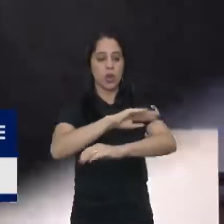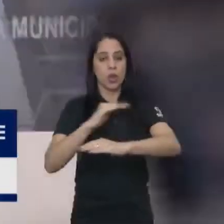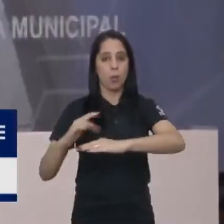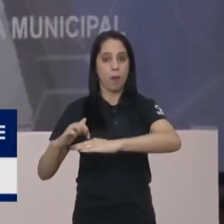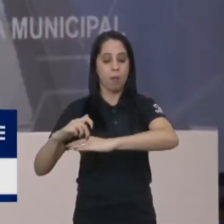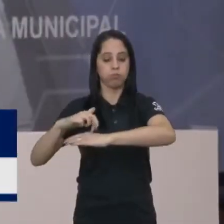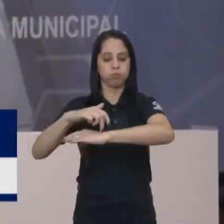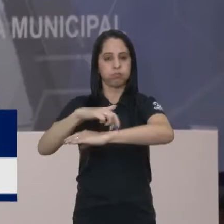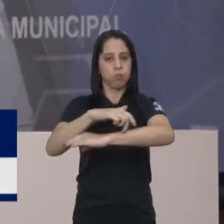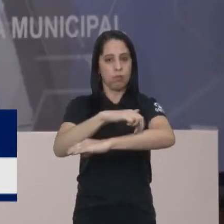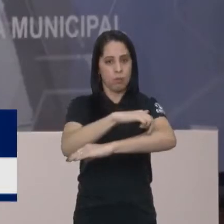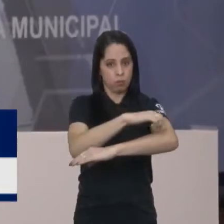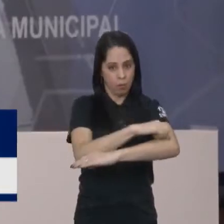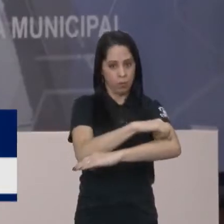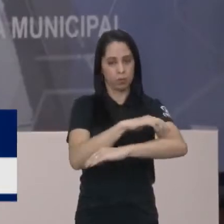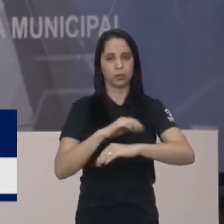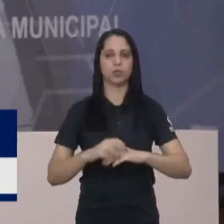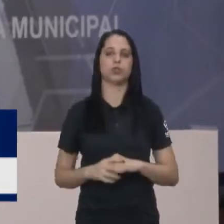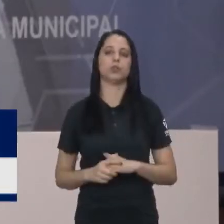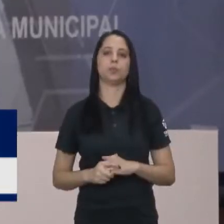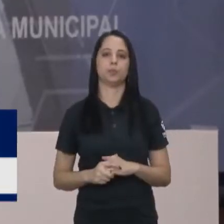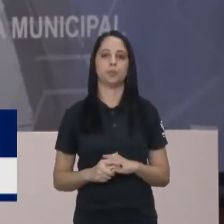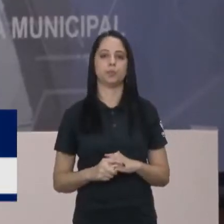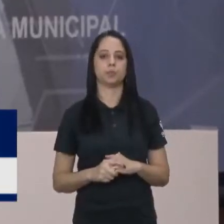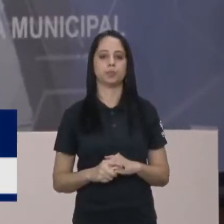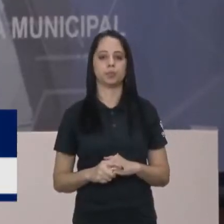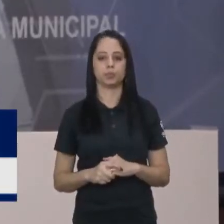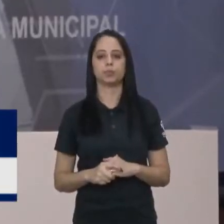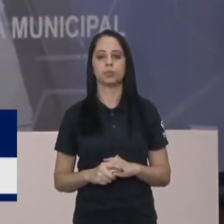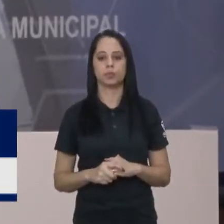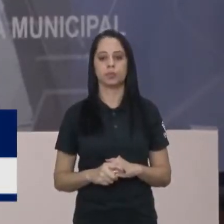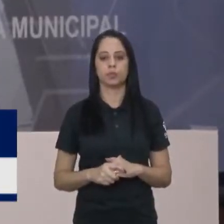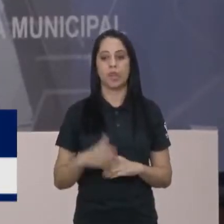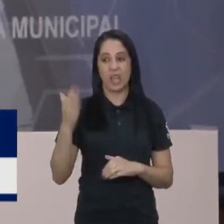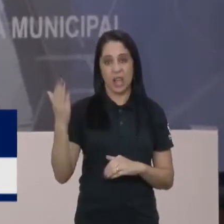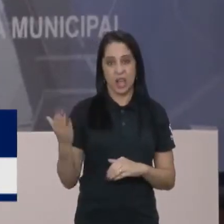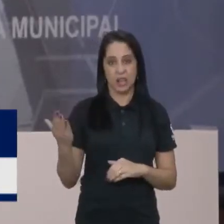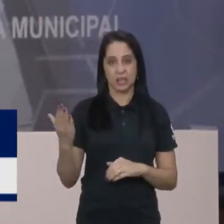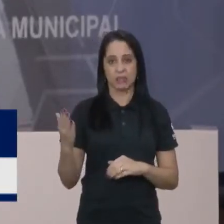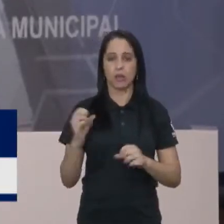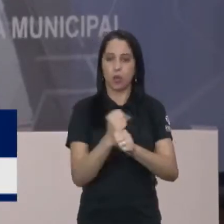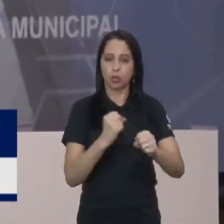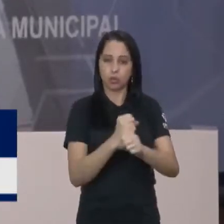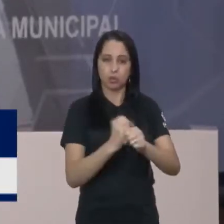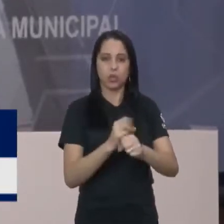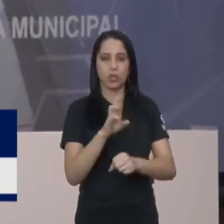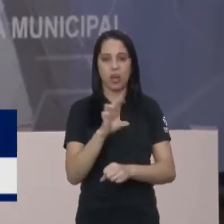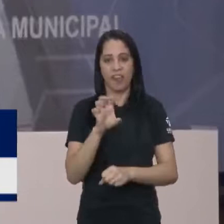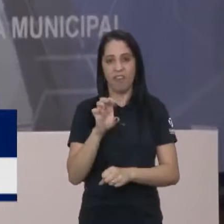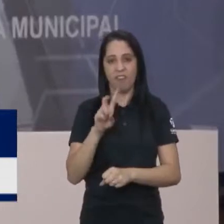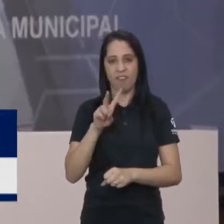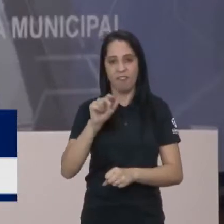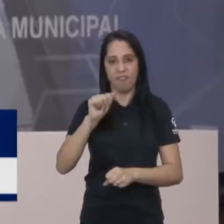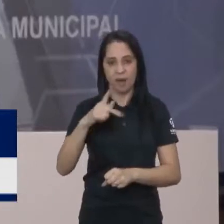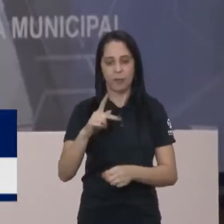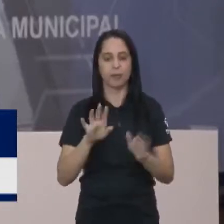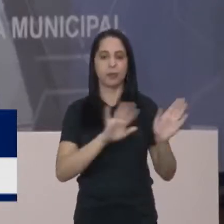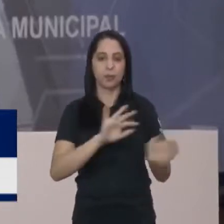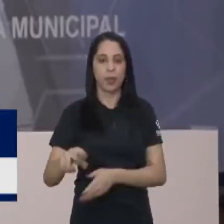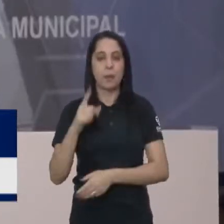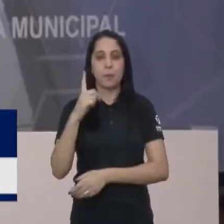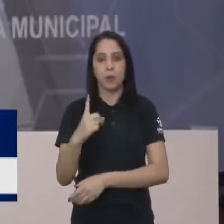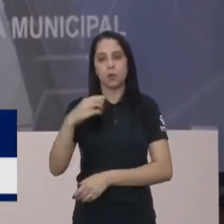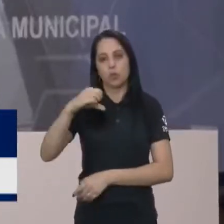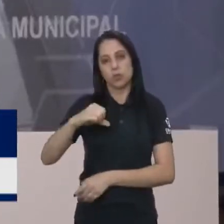estava sendo erguida pela Revap. Onde estava sendo erguida a Revap. Em 1977,